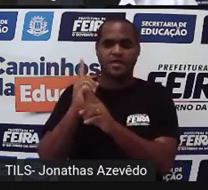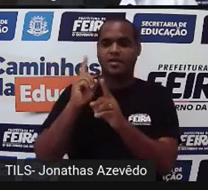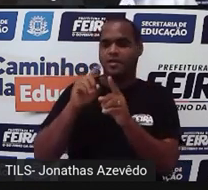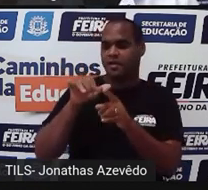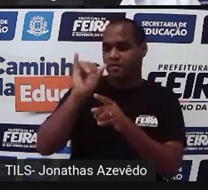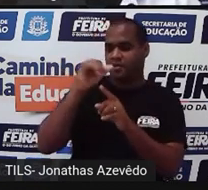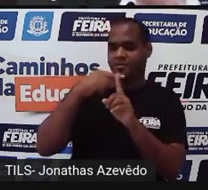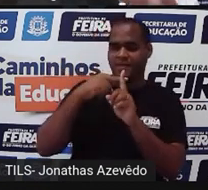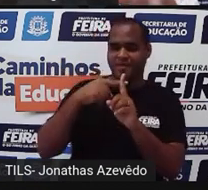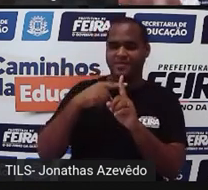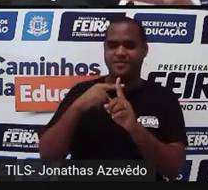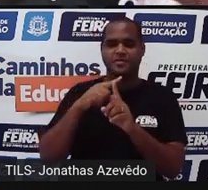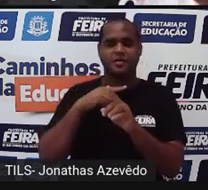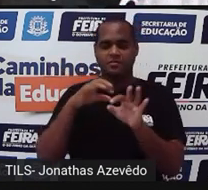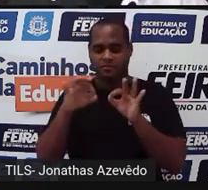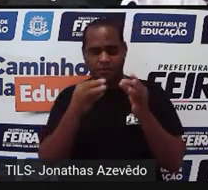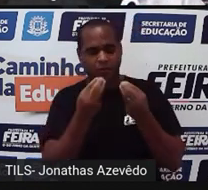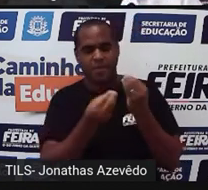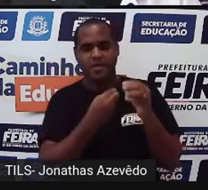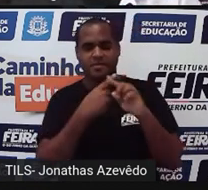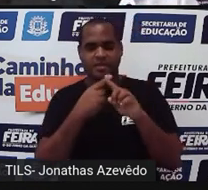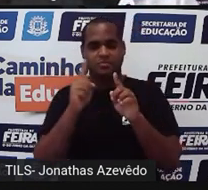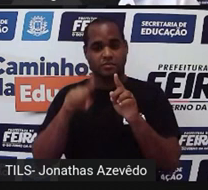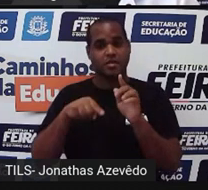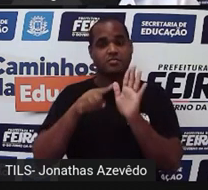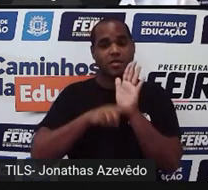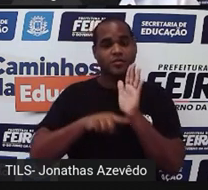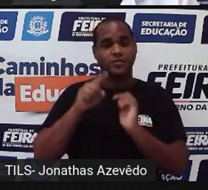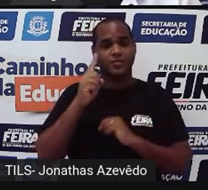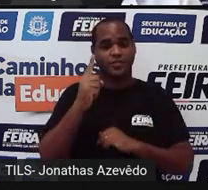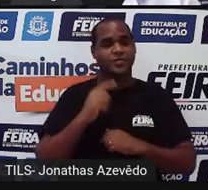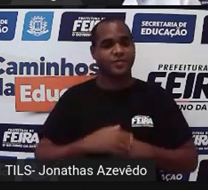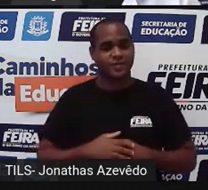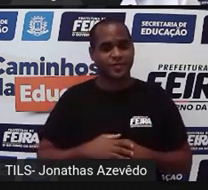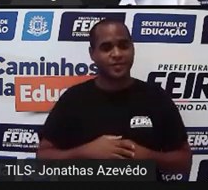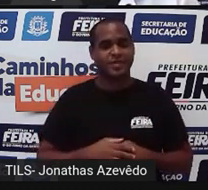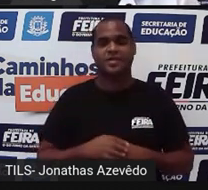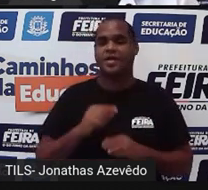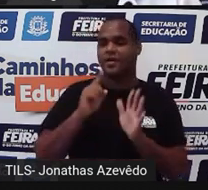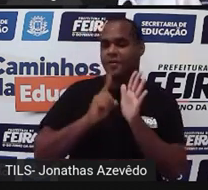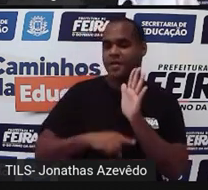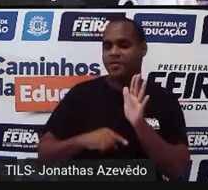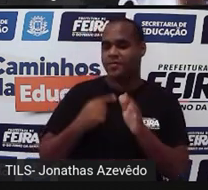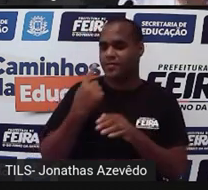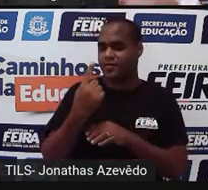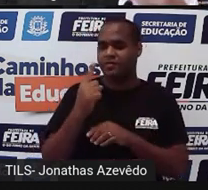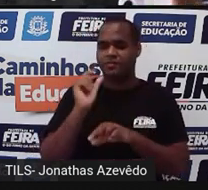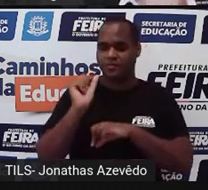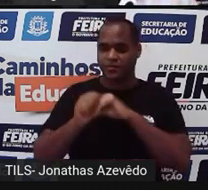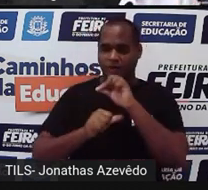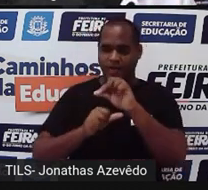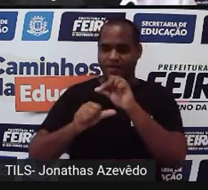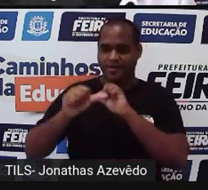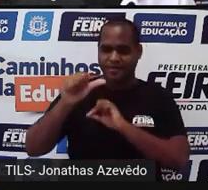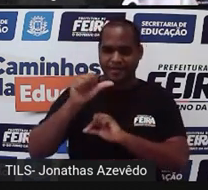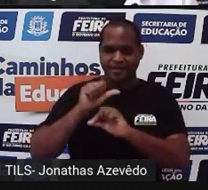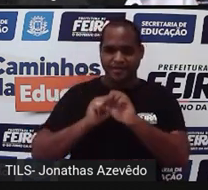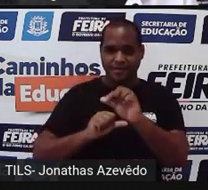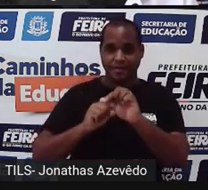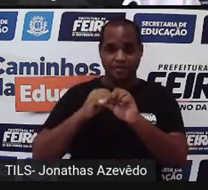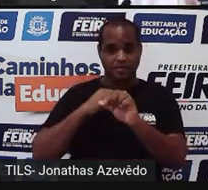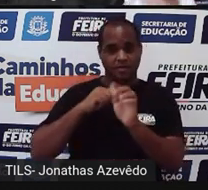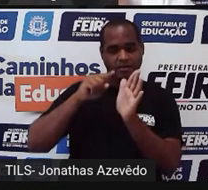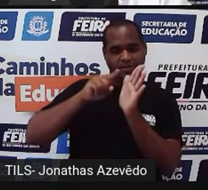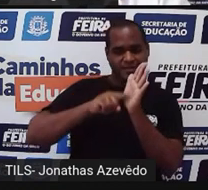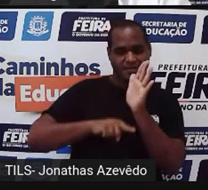que a gente resolve isso? Multiplica tudo por menos 1. E aí, quando multiplica tudo por menos 1, inverte os sinais. O que estava